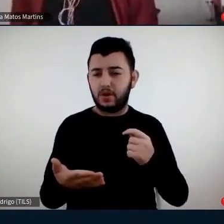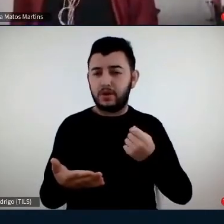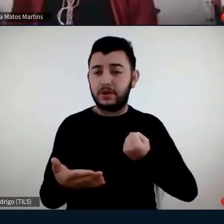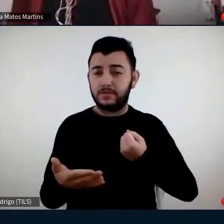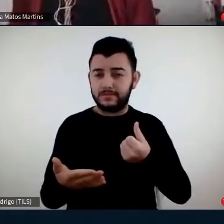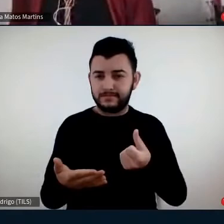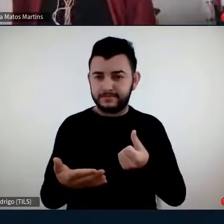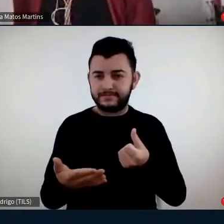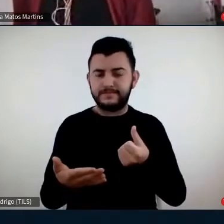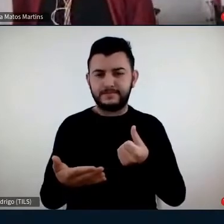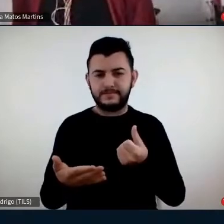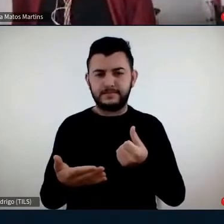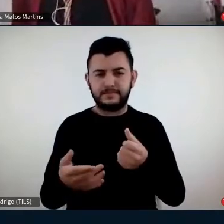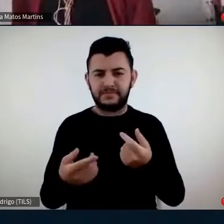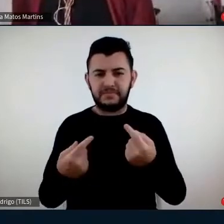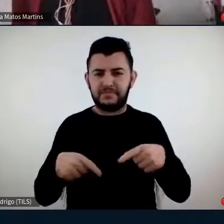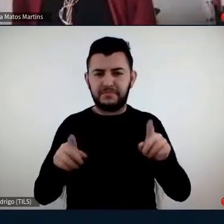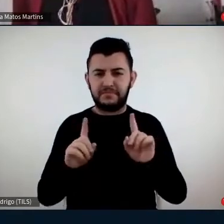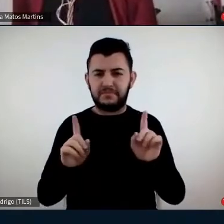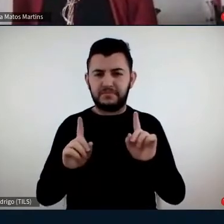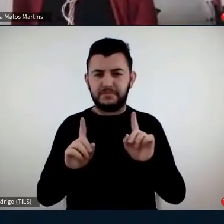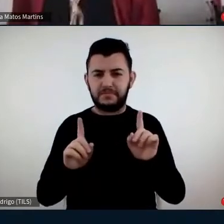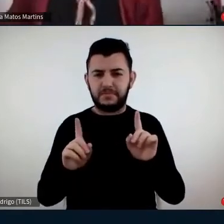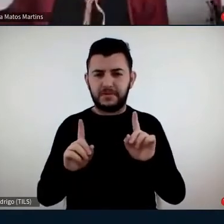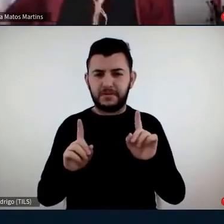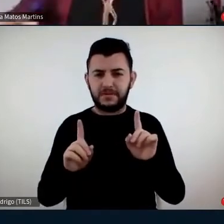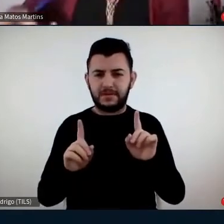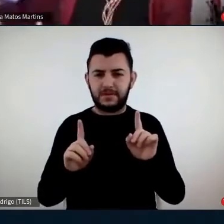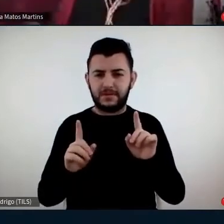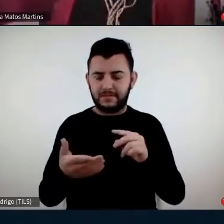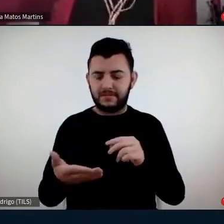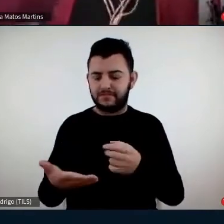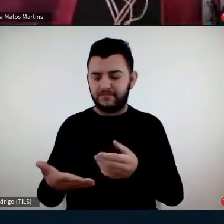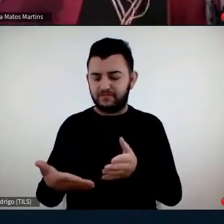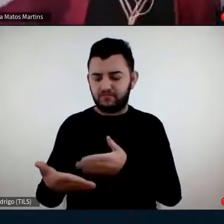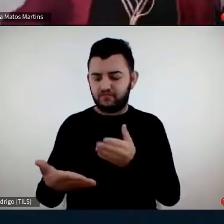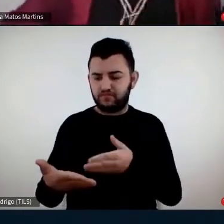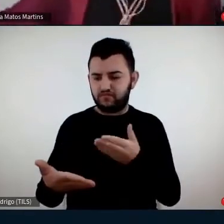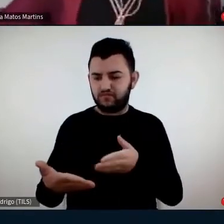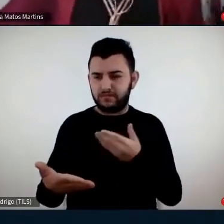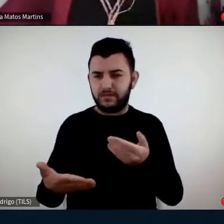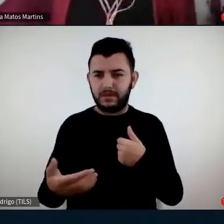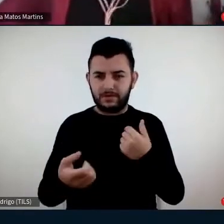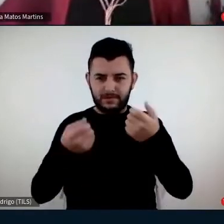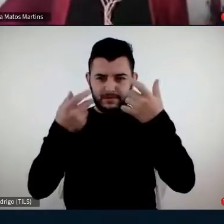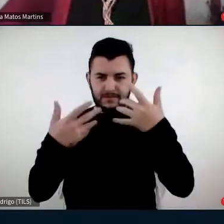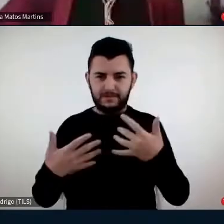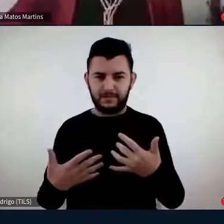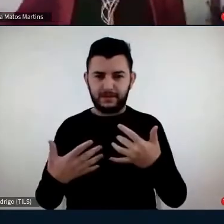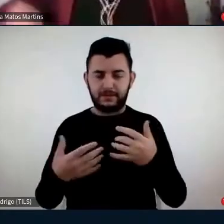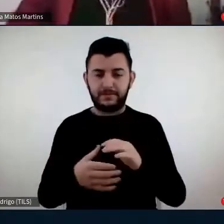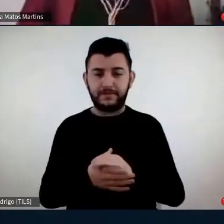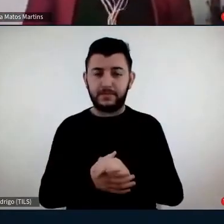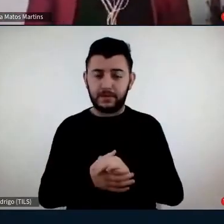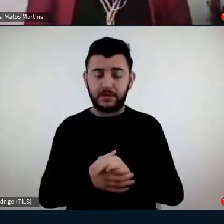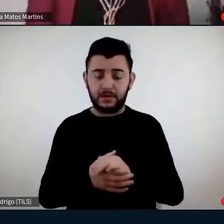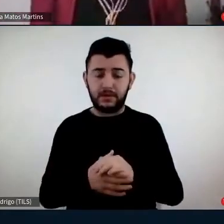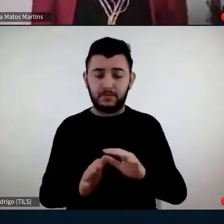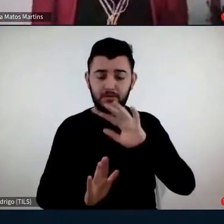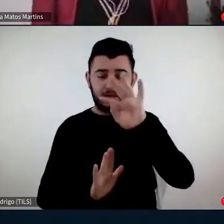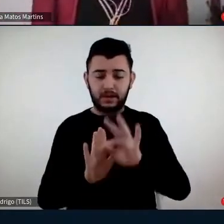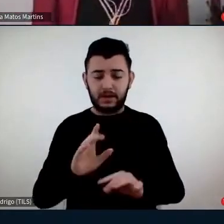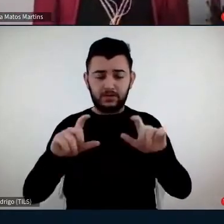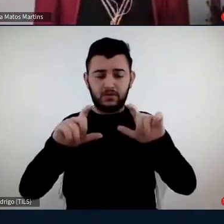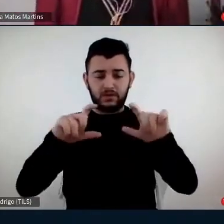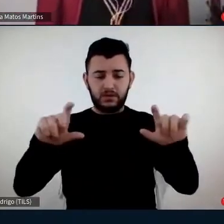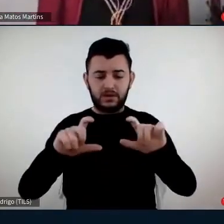segundo parágrafo, acho que você nem precisa olhar, eu vou citar para você, Lira. Nesses três trechos, você